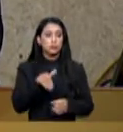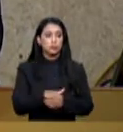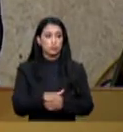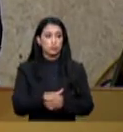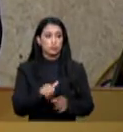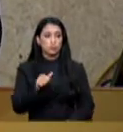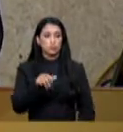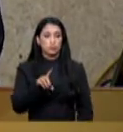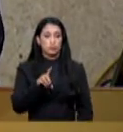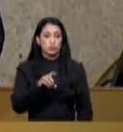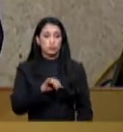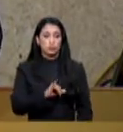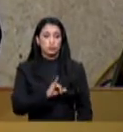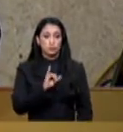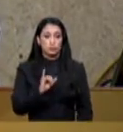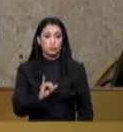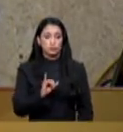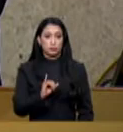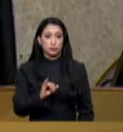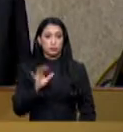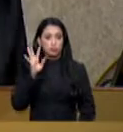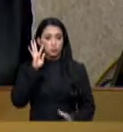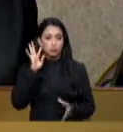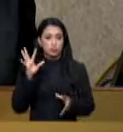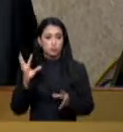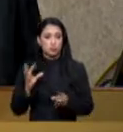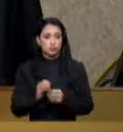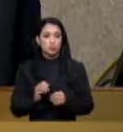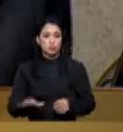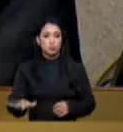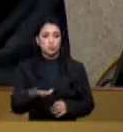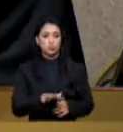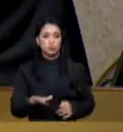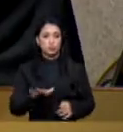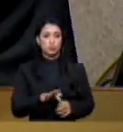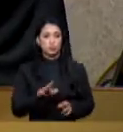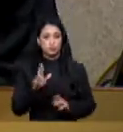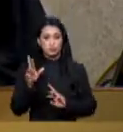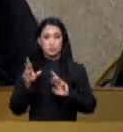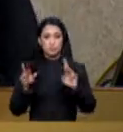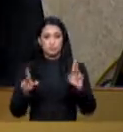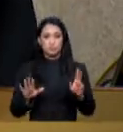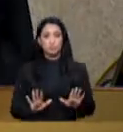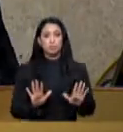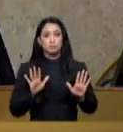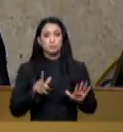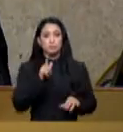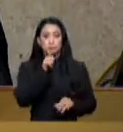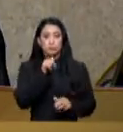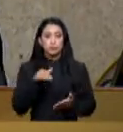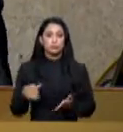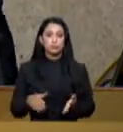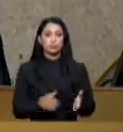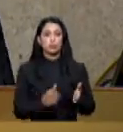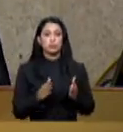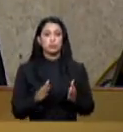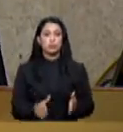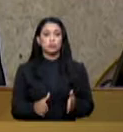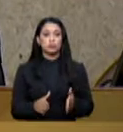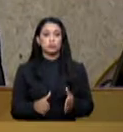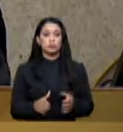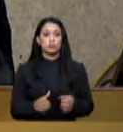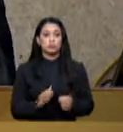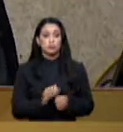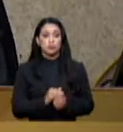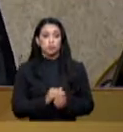naquela ADI, em que chegou à conclusão que, às vezes, os territórios são distintos, mas tem um rio que passa por eles, o esgoto